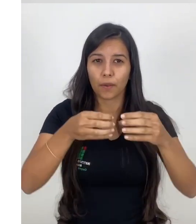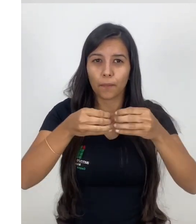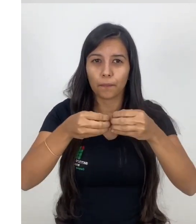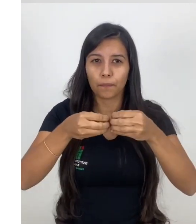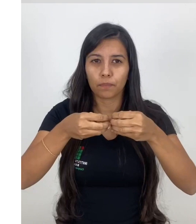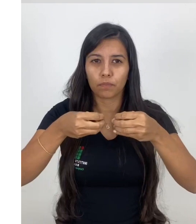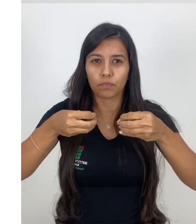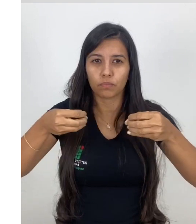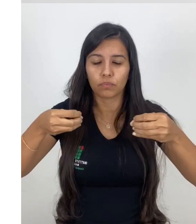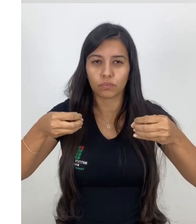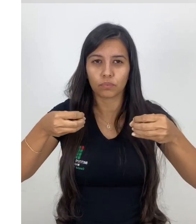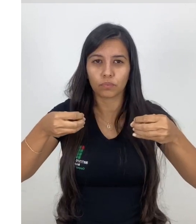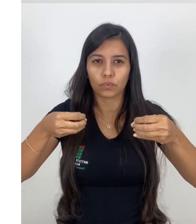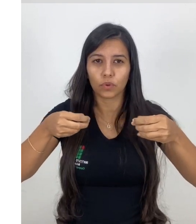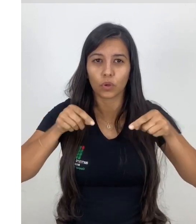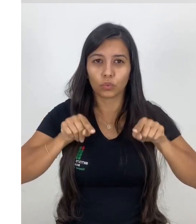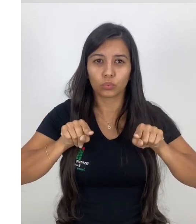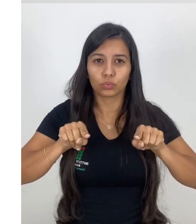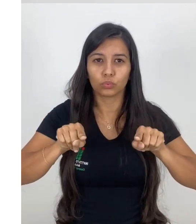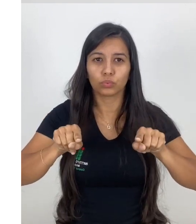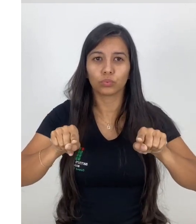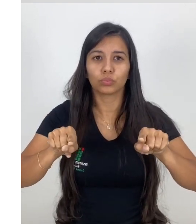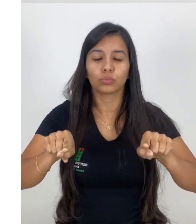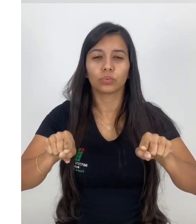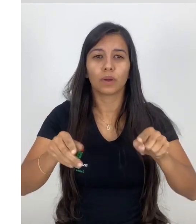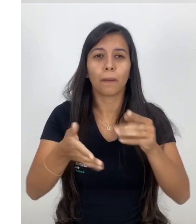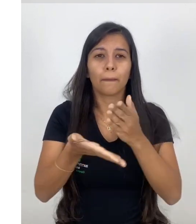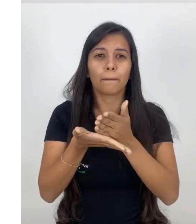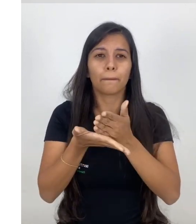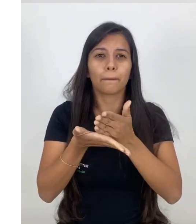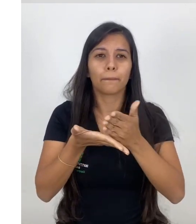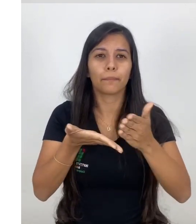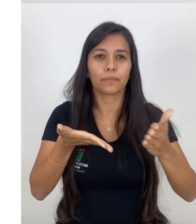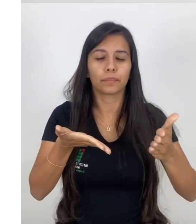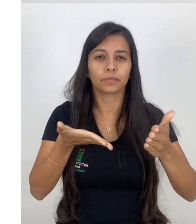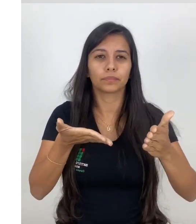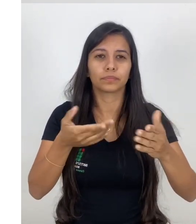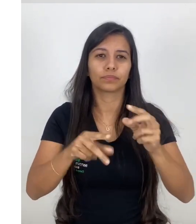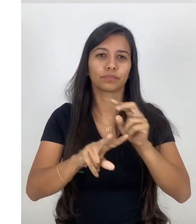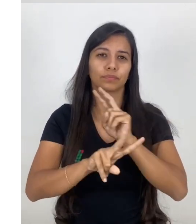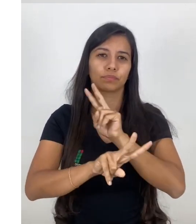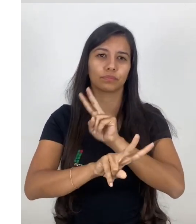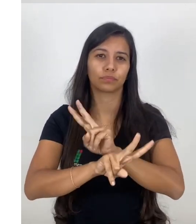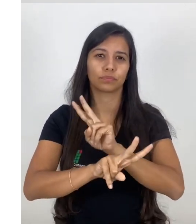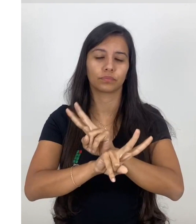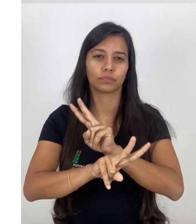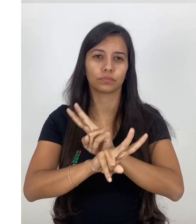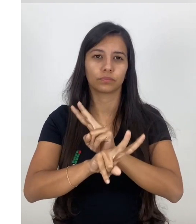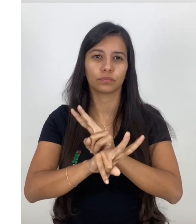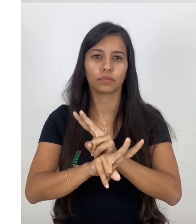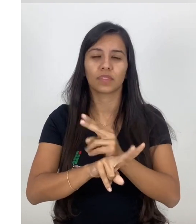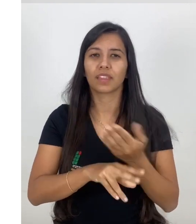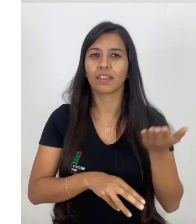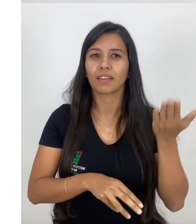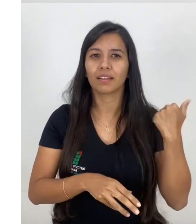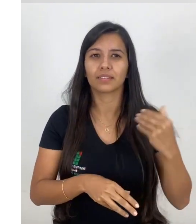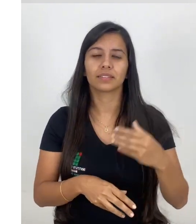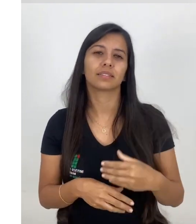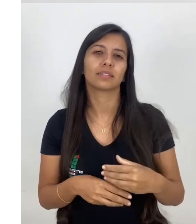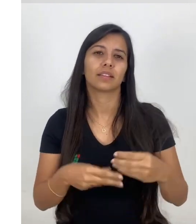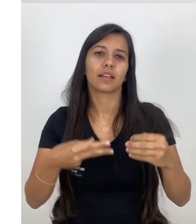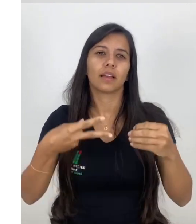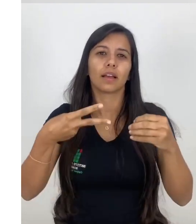agora haploides. Então, as novas células agora, elas vão vir com metade dos cromossomos que a célula